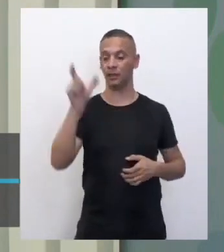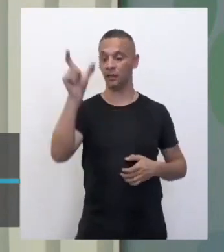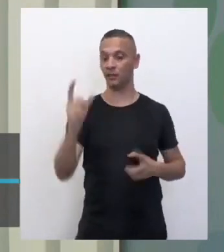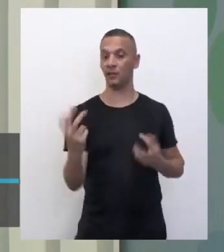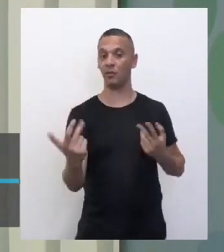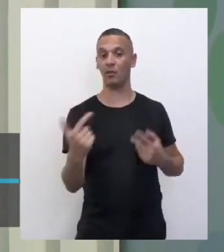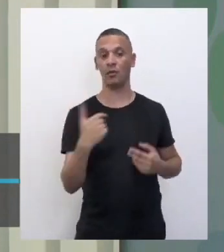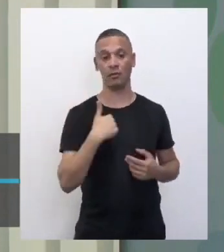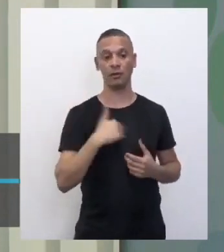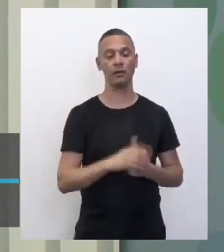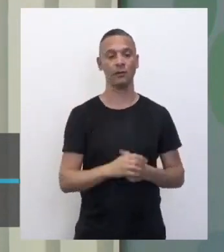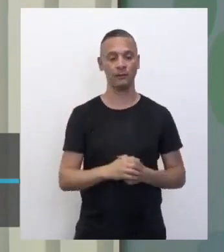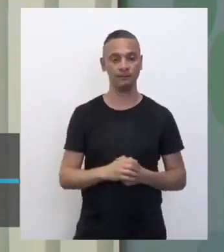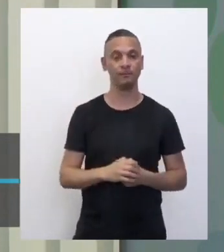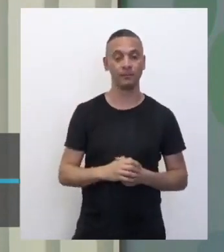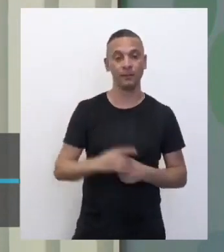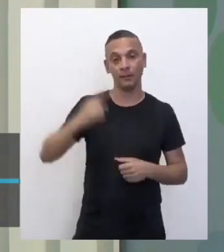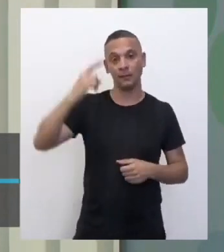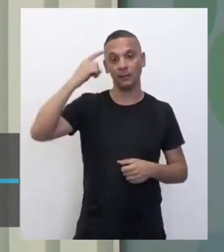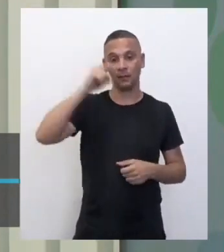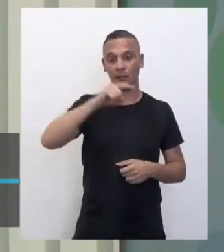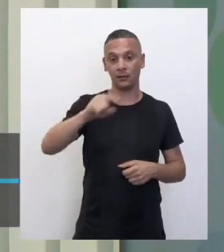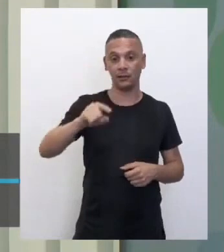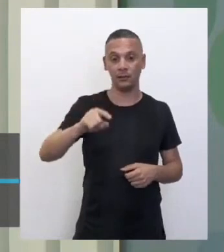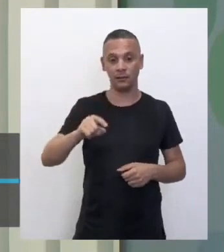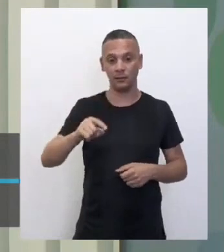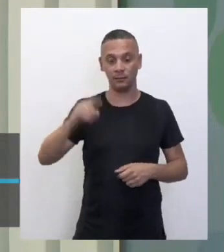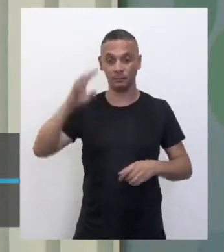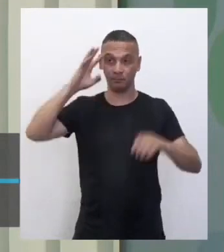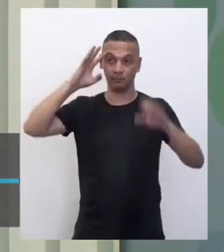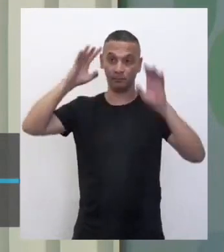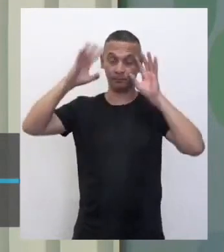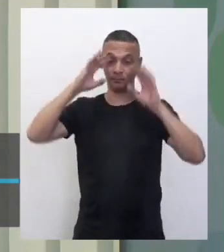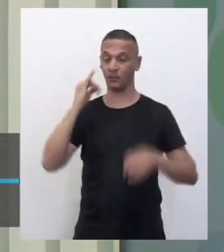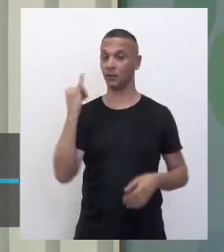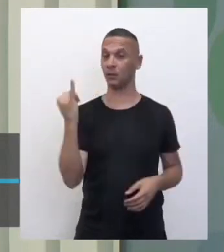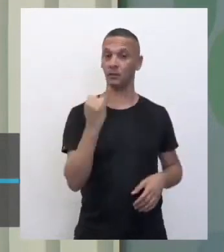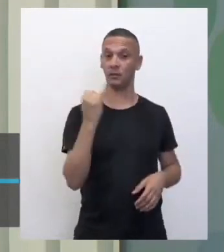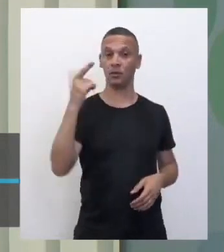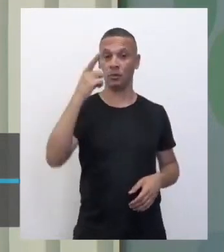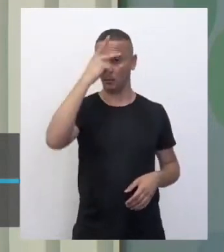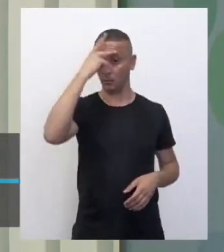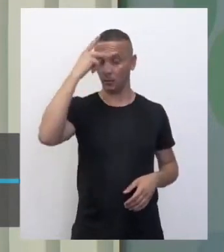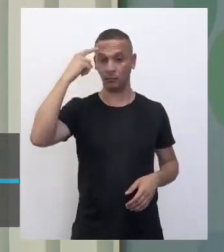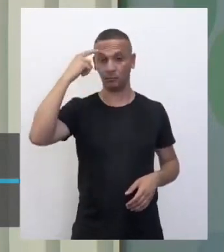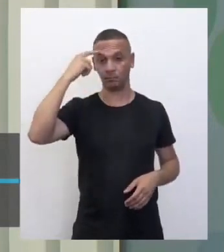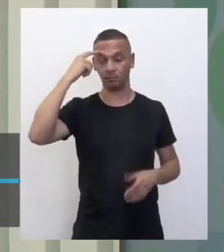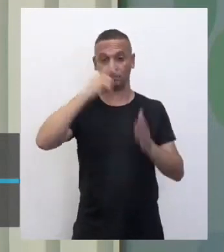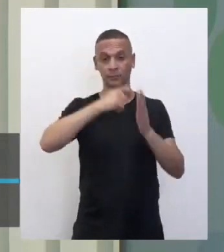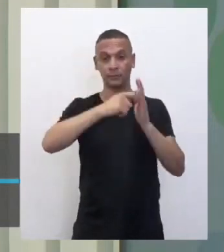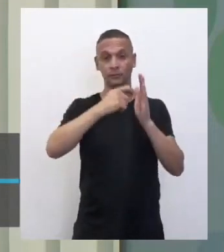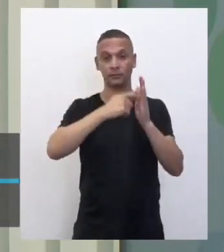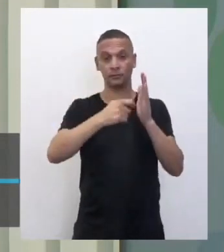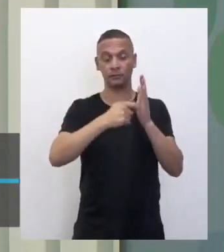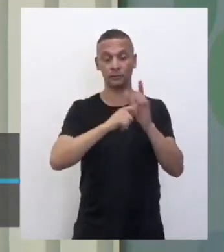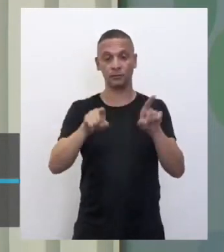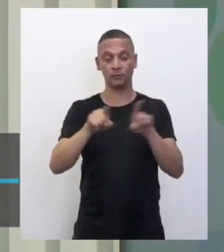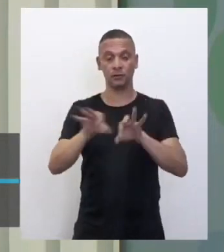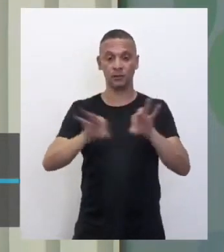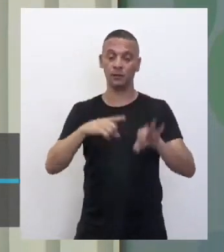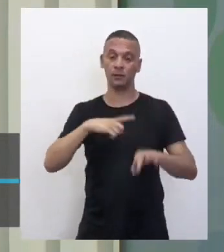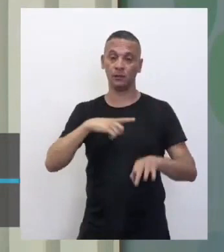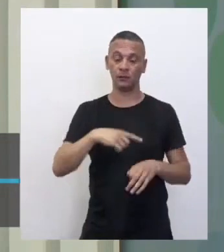eu. E aí, a partir dessa ideia que eu quero trazer aqui alguns pensamentos importantes de outros pensadores, que ajudam a gente a entender a importância